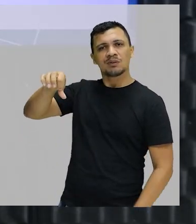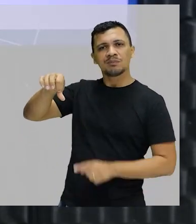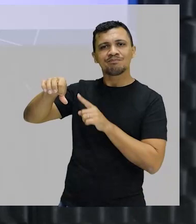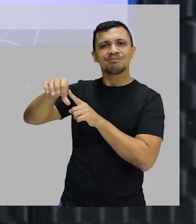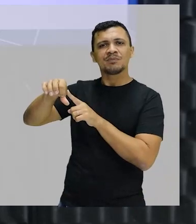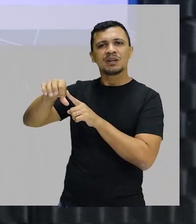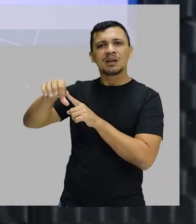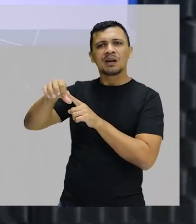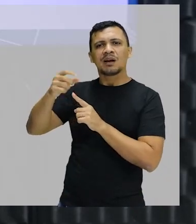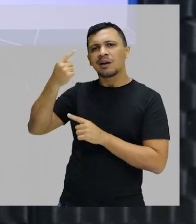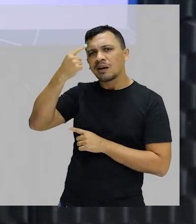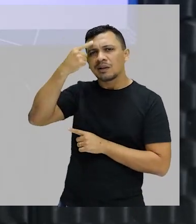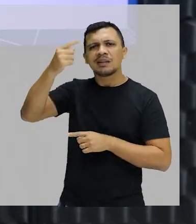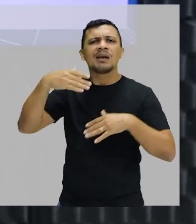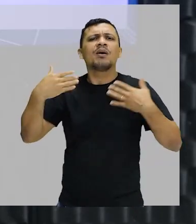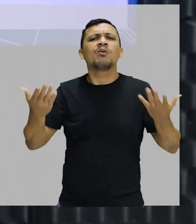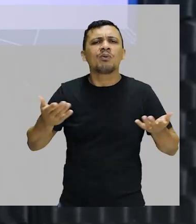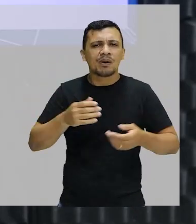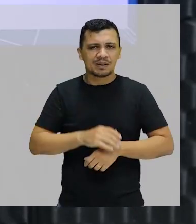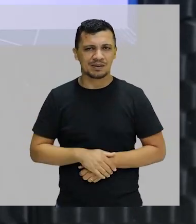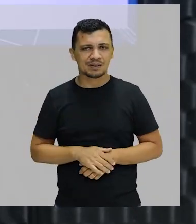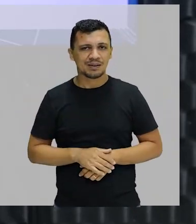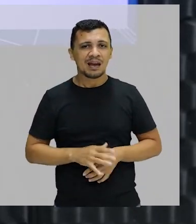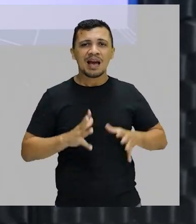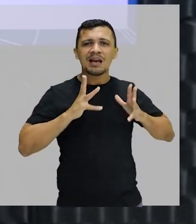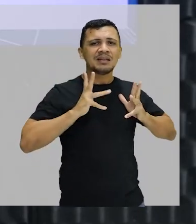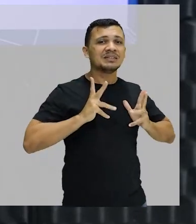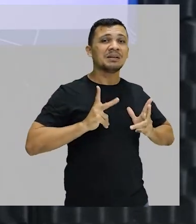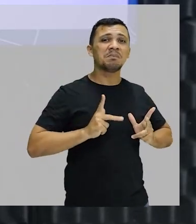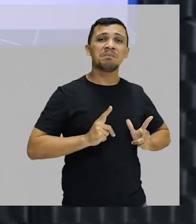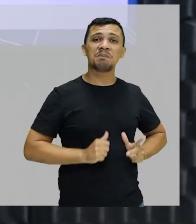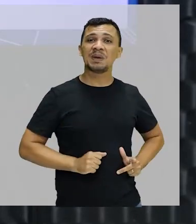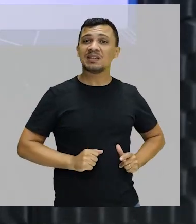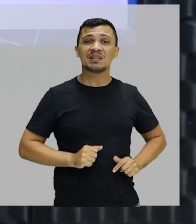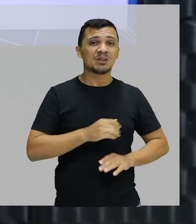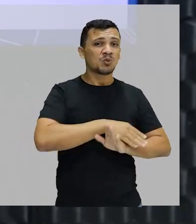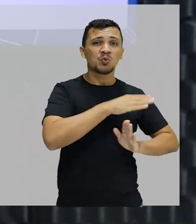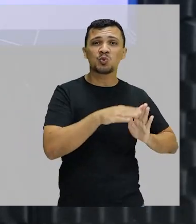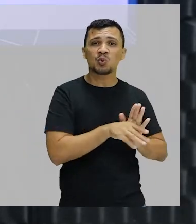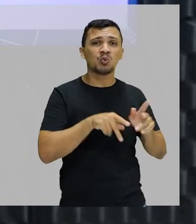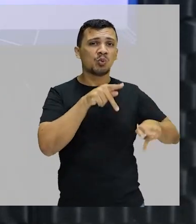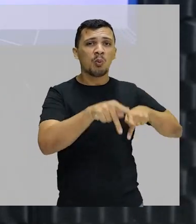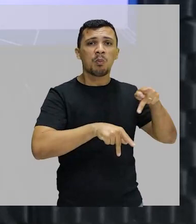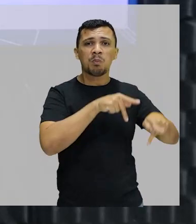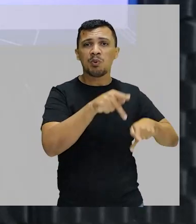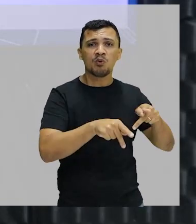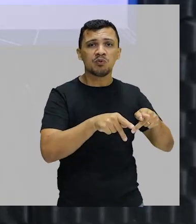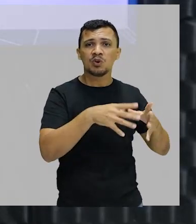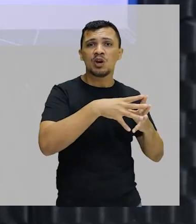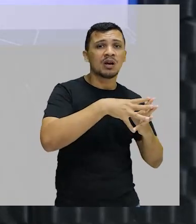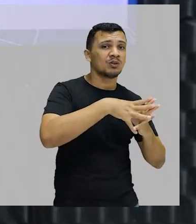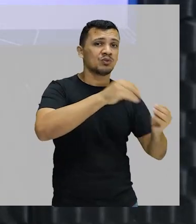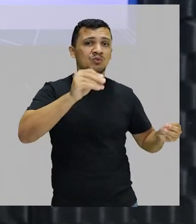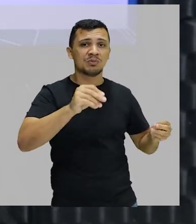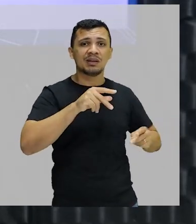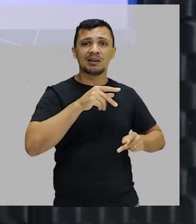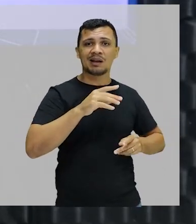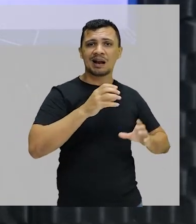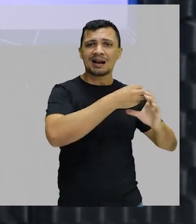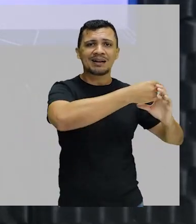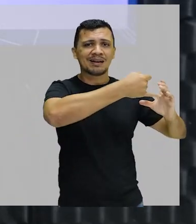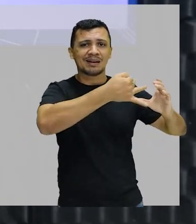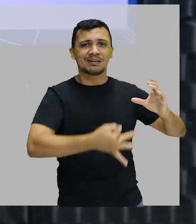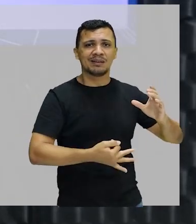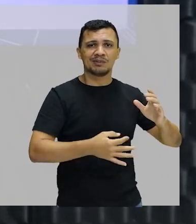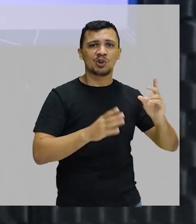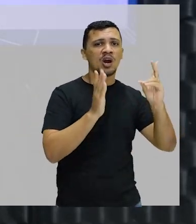termo utilizado, uma limpeza da linhagem brasileira de qualquer resquício de povos negros e indígenas para assim erradicar o